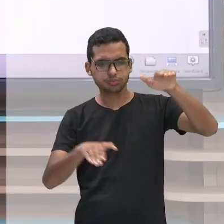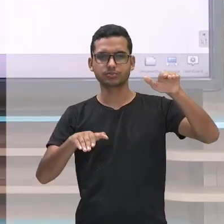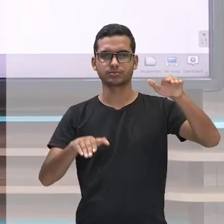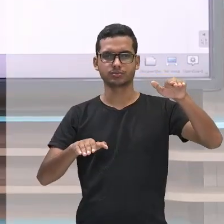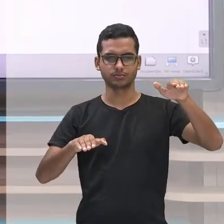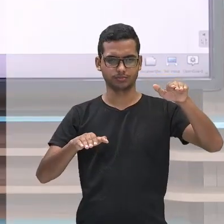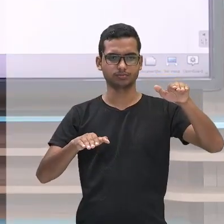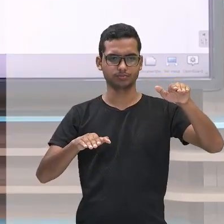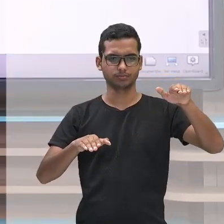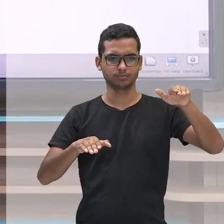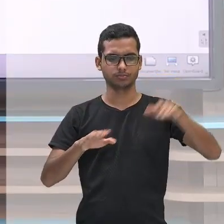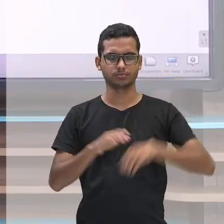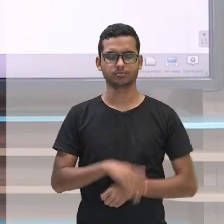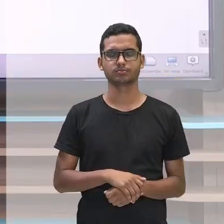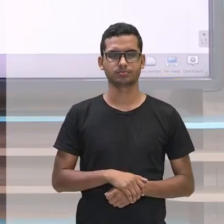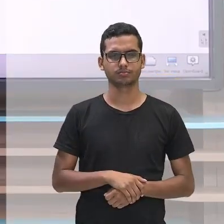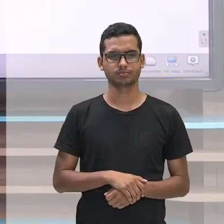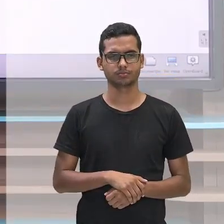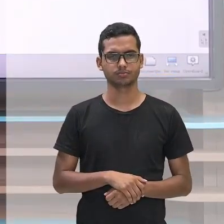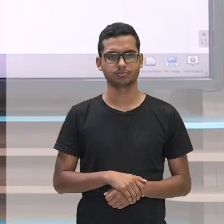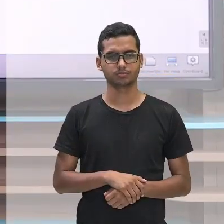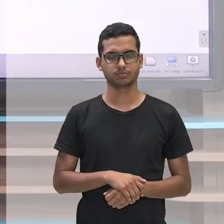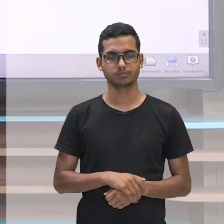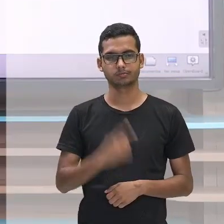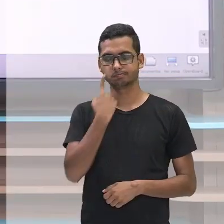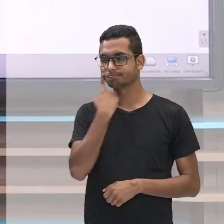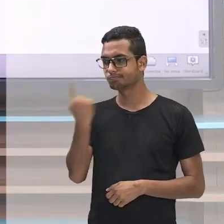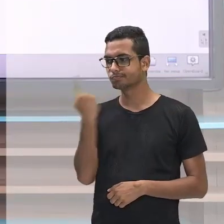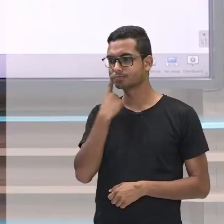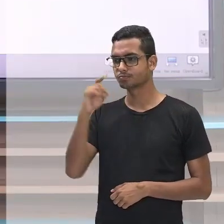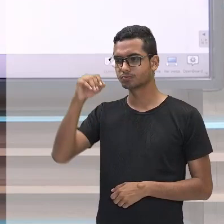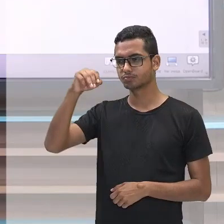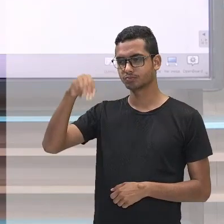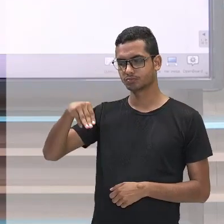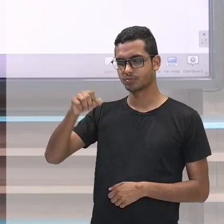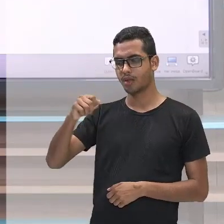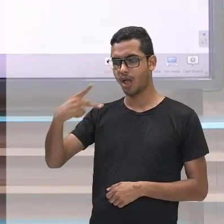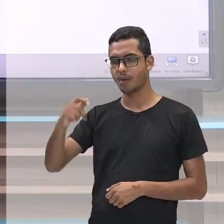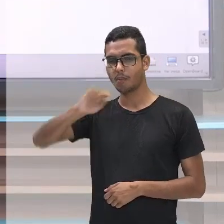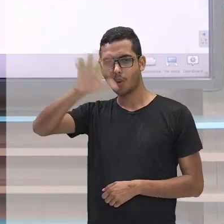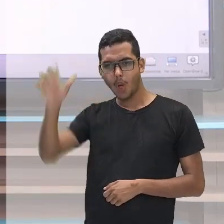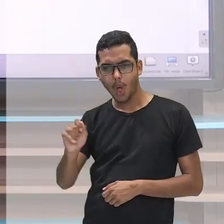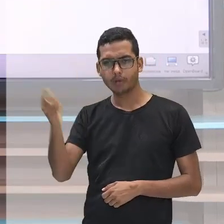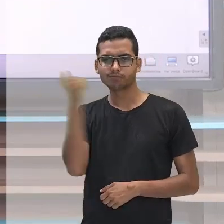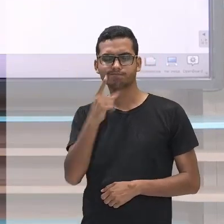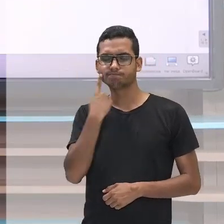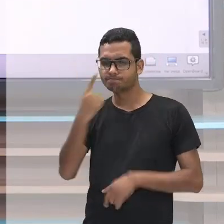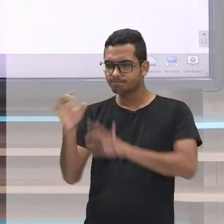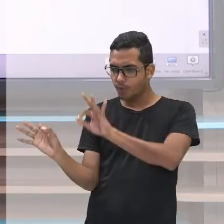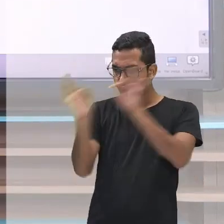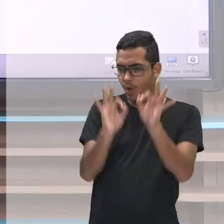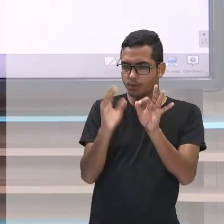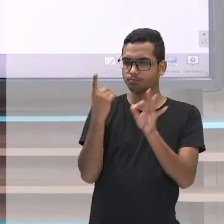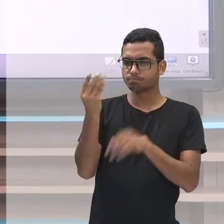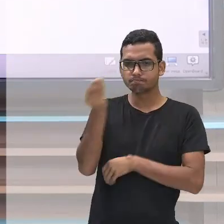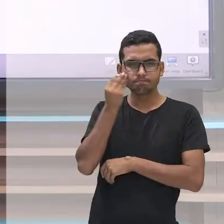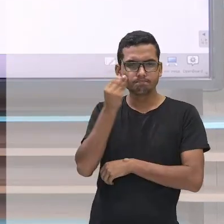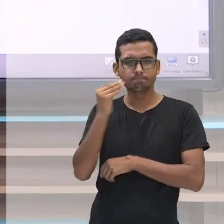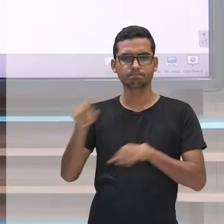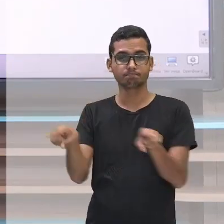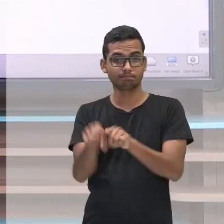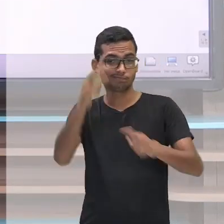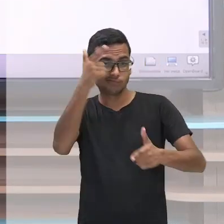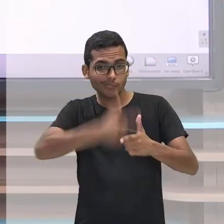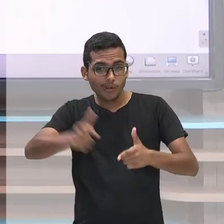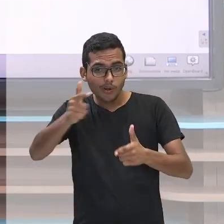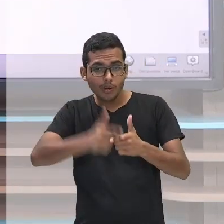ali o mapa e já consigo observar. Eu já sei que tem um problema de concentração de renda,